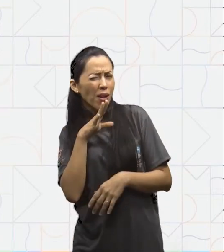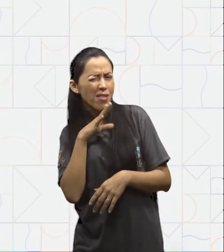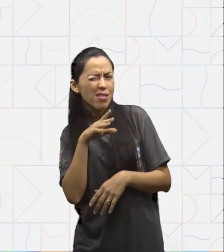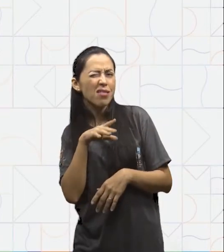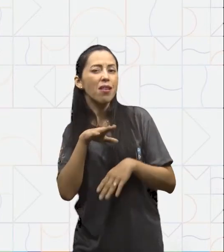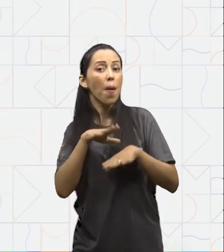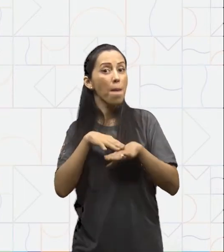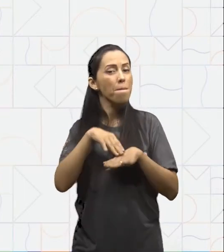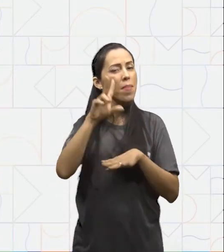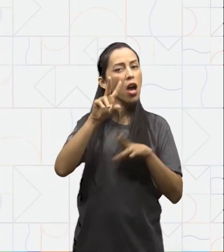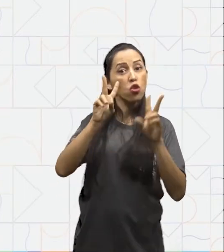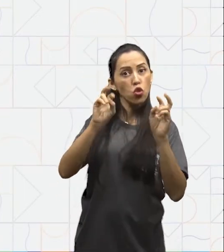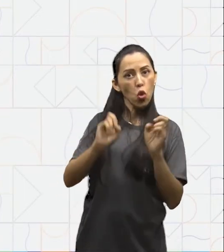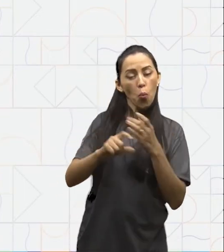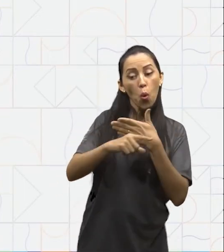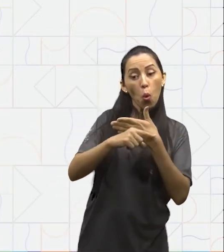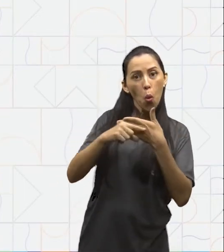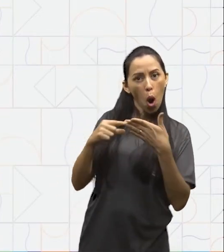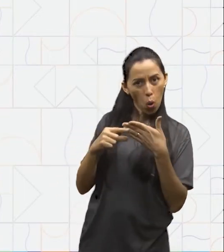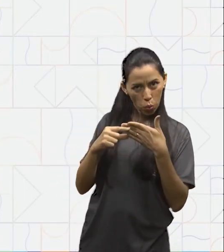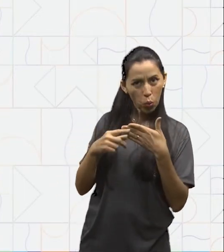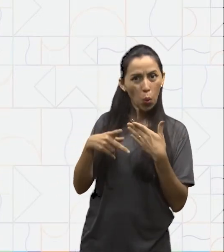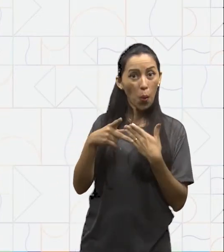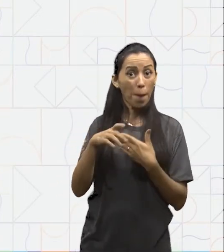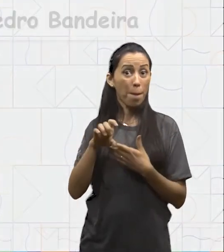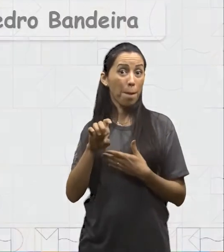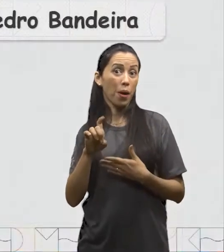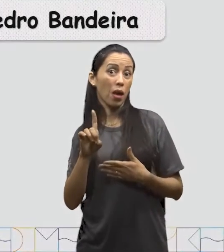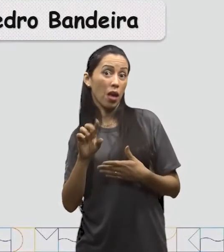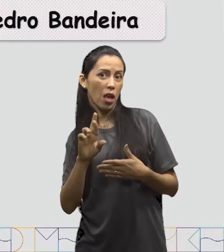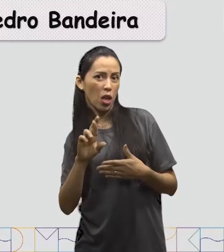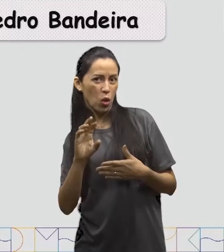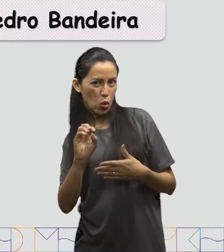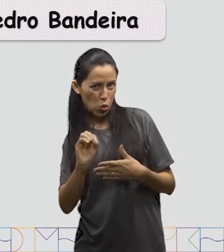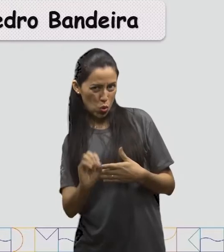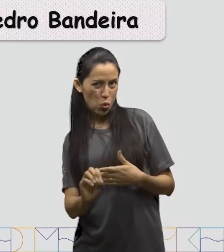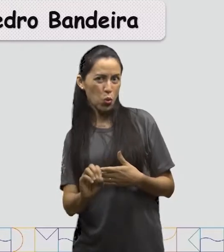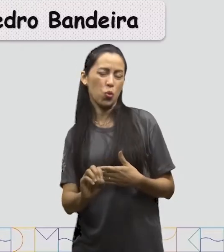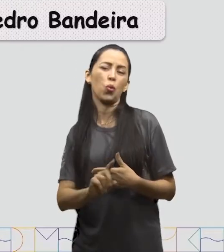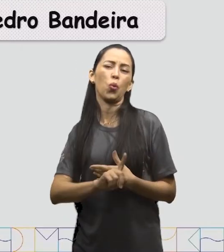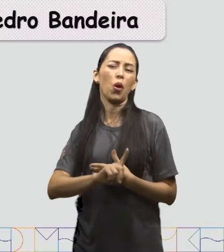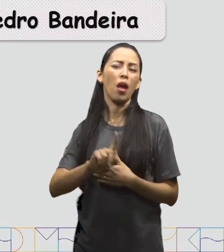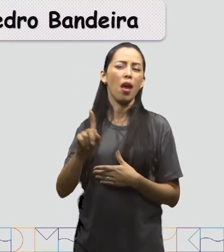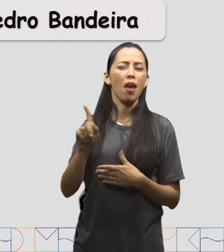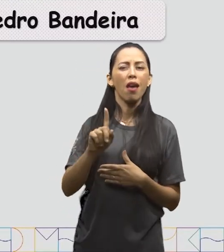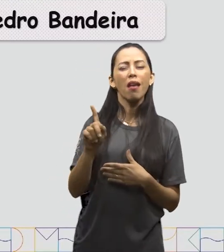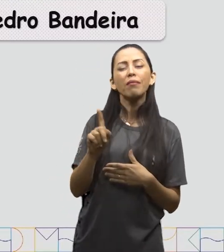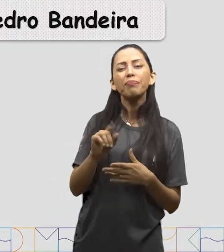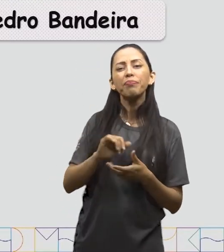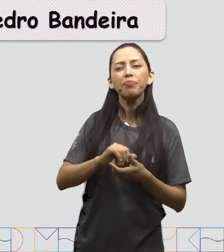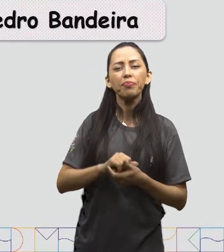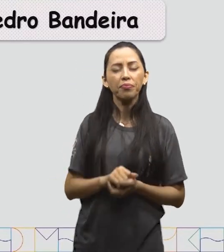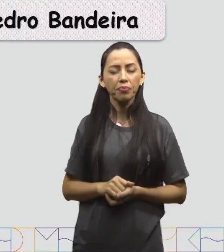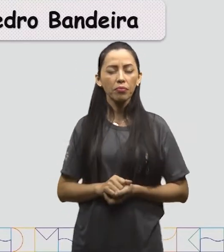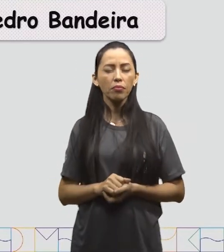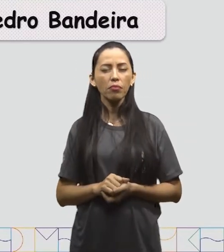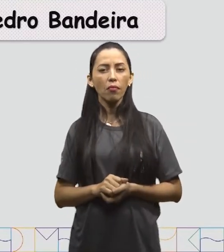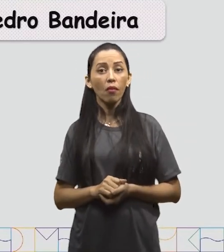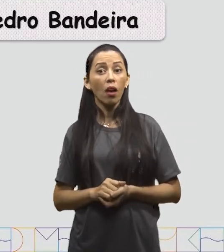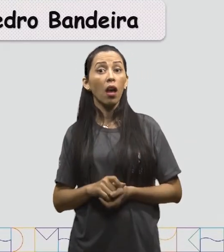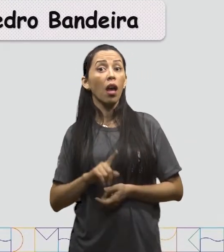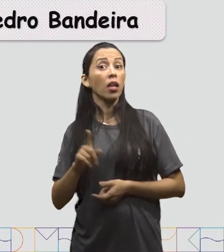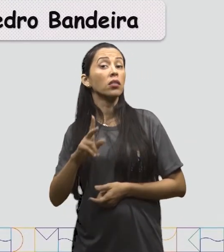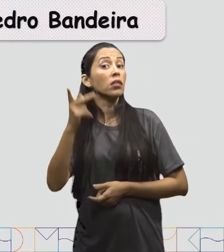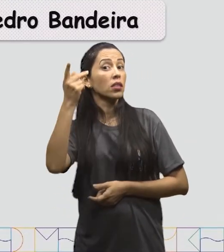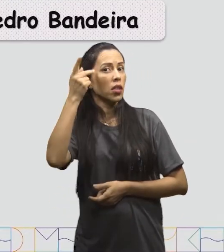um pouco mais sobre o autor deste poema, Pedro Bandeira. Pedro Bandeira de Luna Filho, ou apenas Pedro